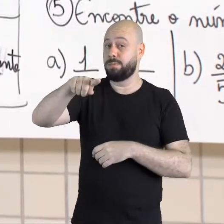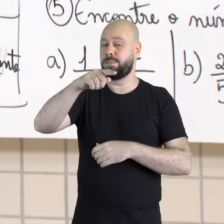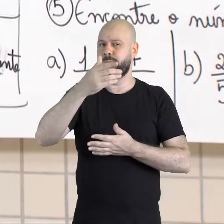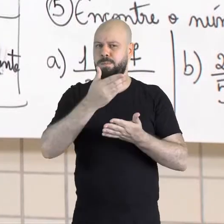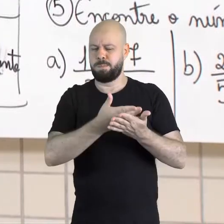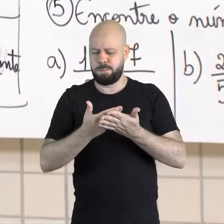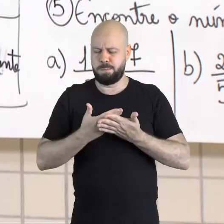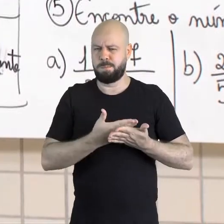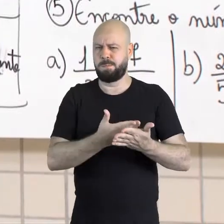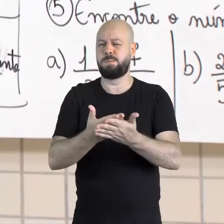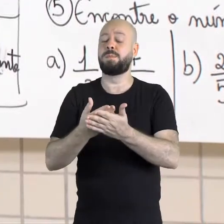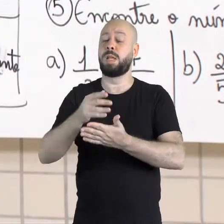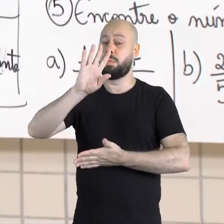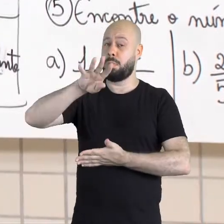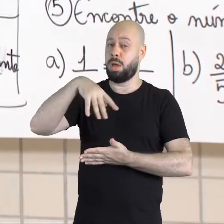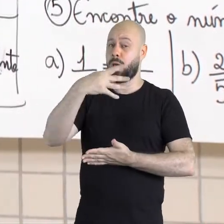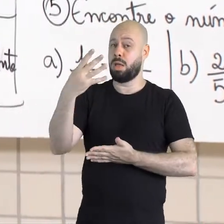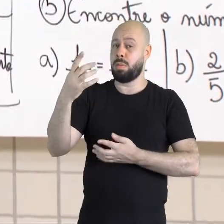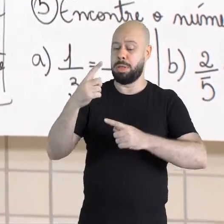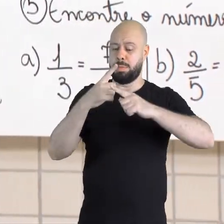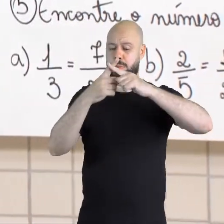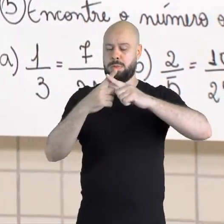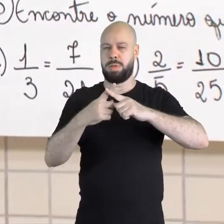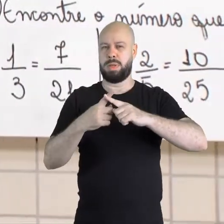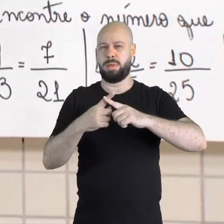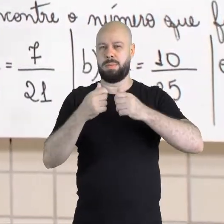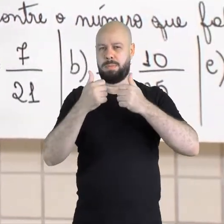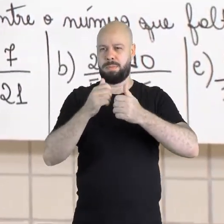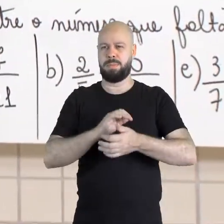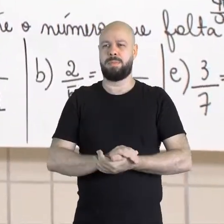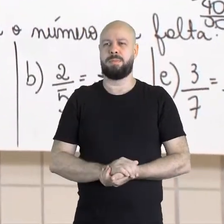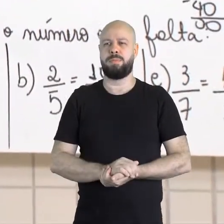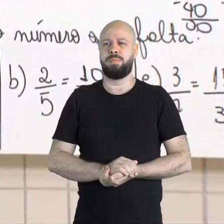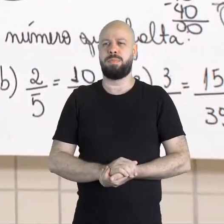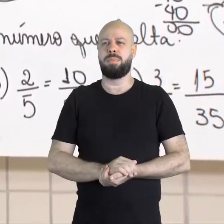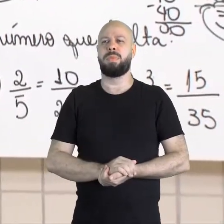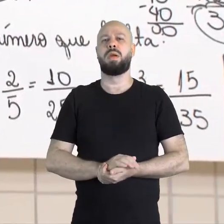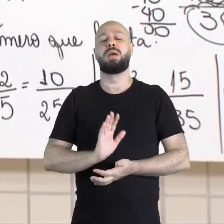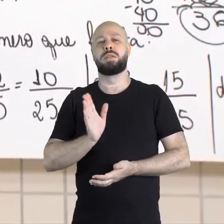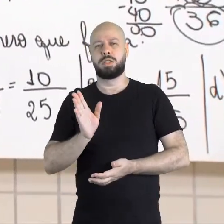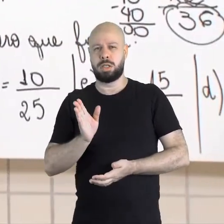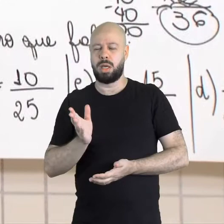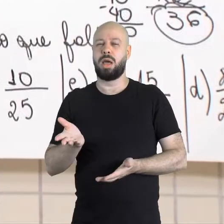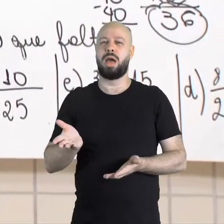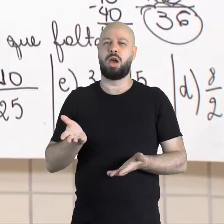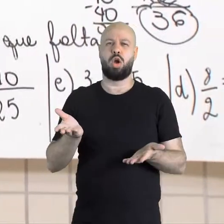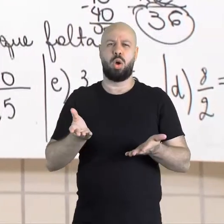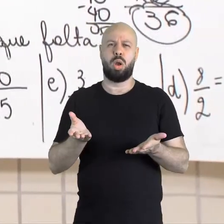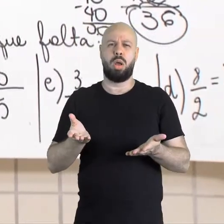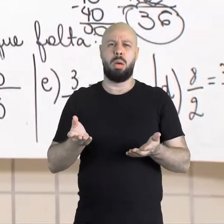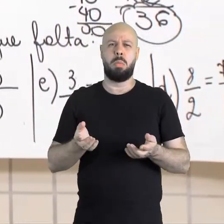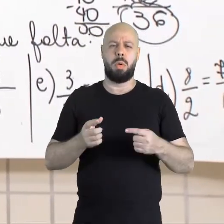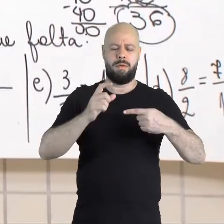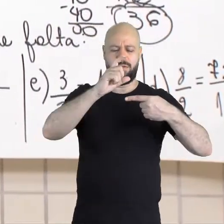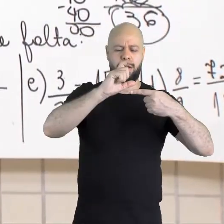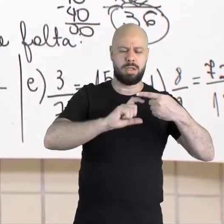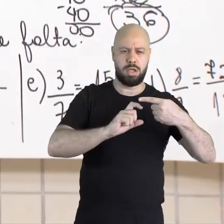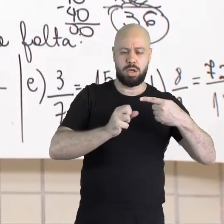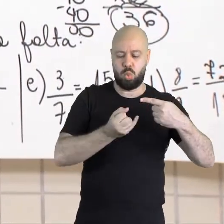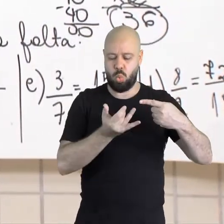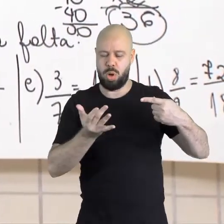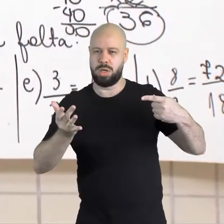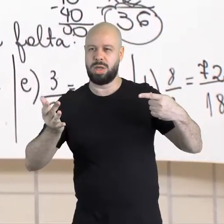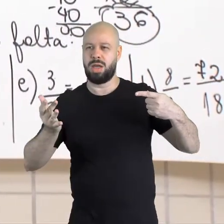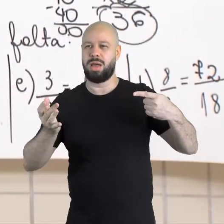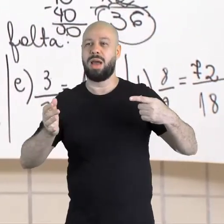estude bastante a tabuada de multiplicar. Vimos fração de quantidades, vimos também aqui que quando os